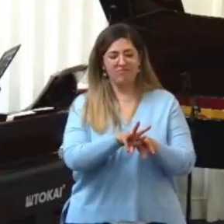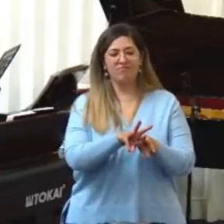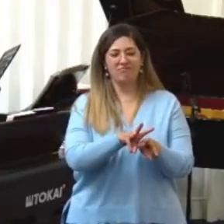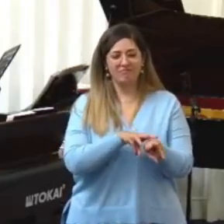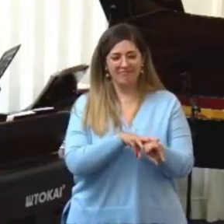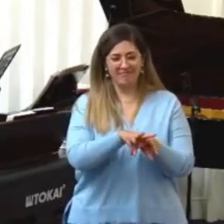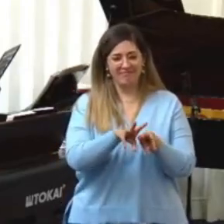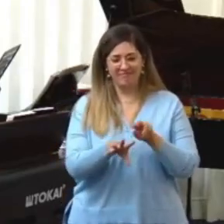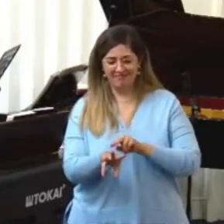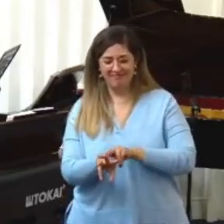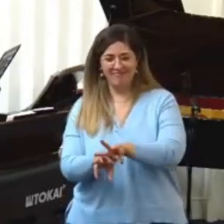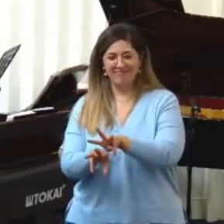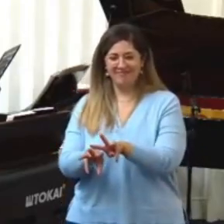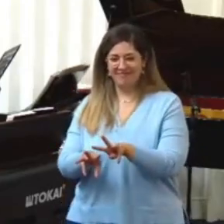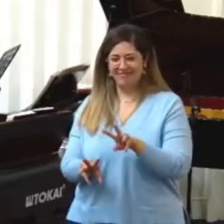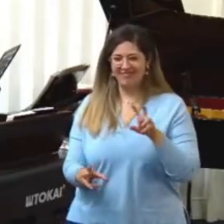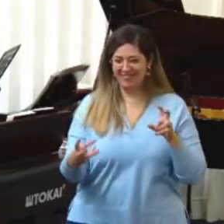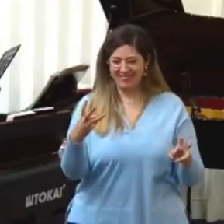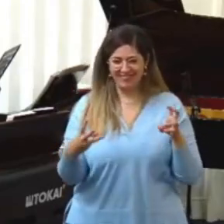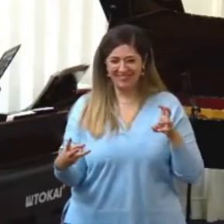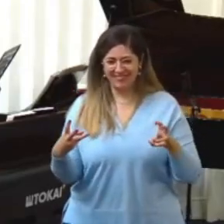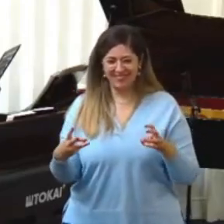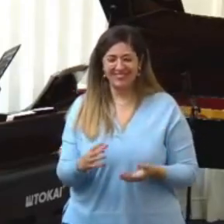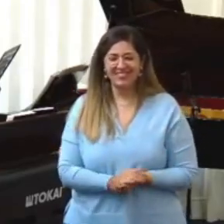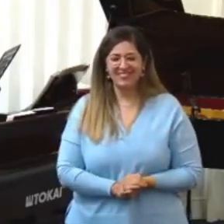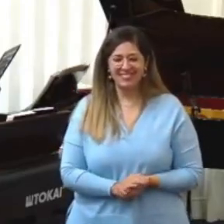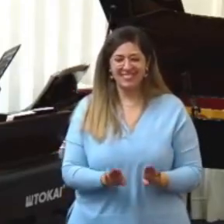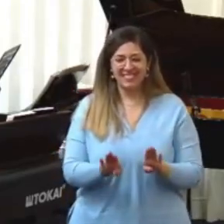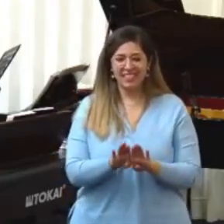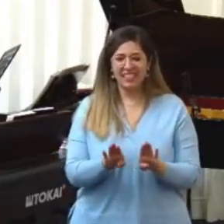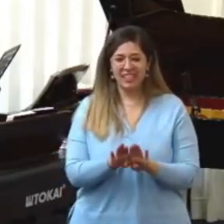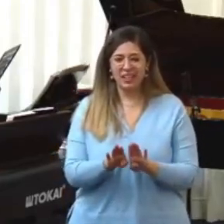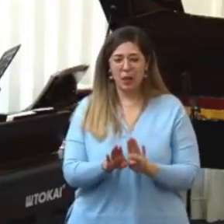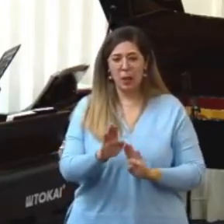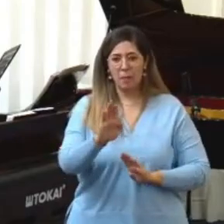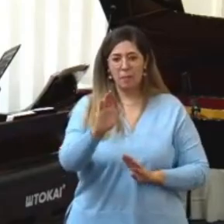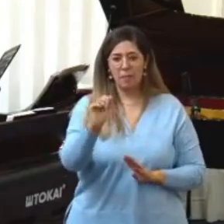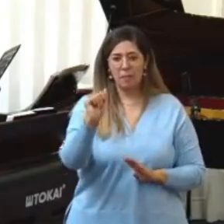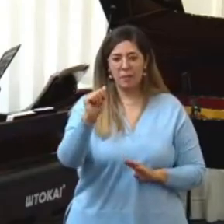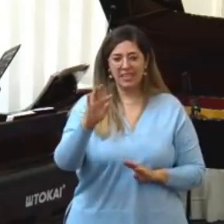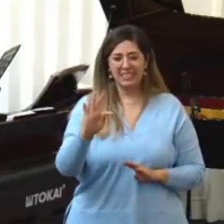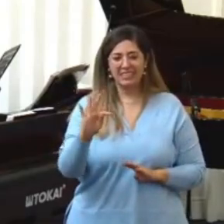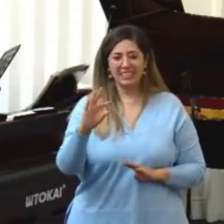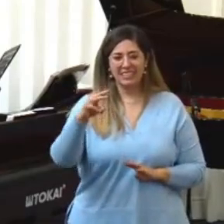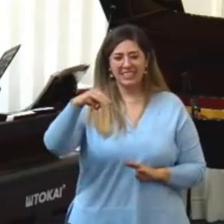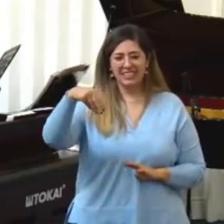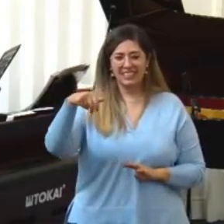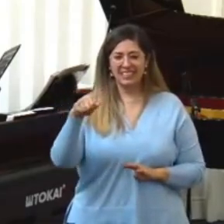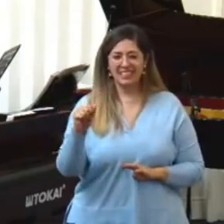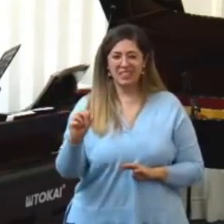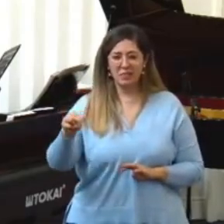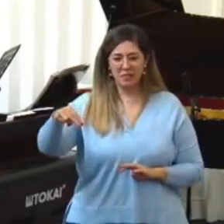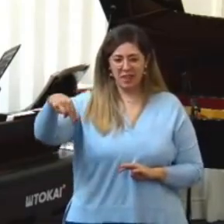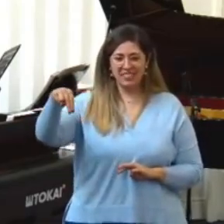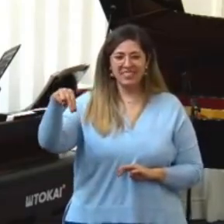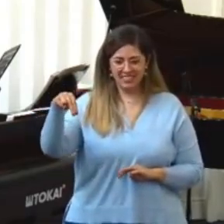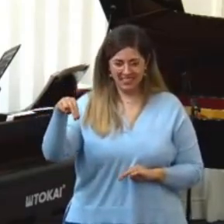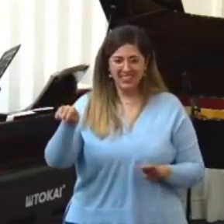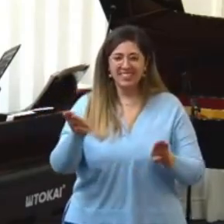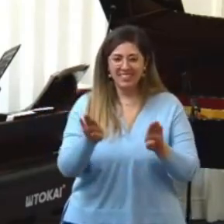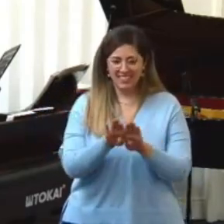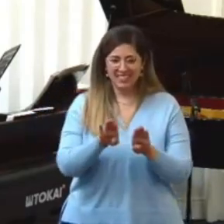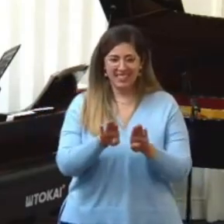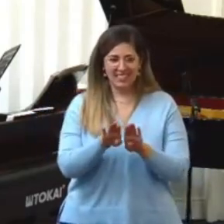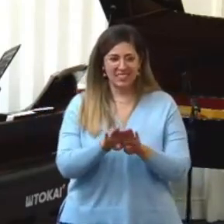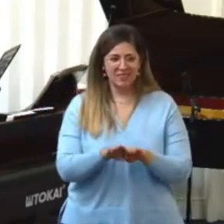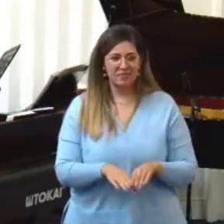Batman também, é bom de ver as vitórias do Batman, né? O super-homem, então, é impressionante. Mas aí eu estou lendo